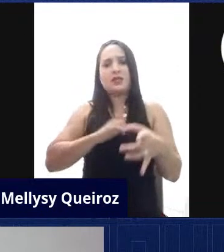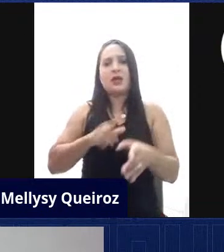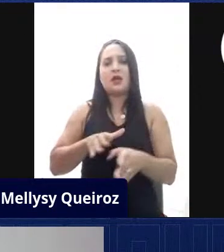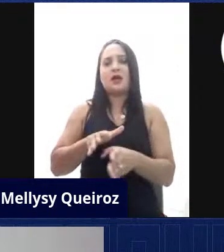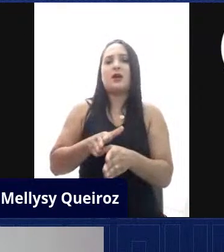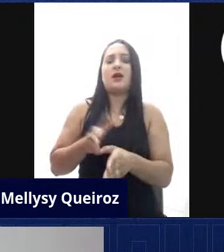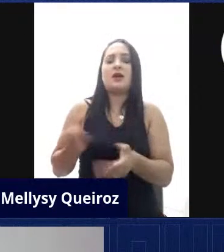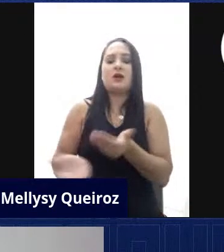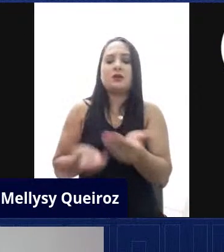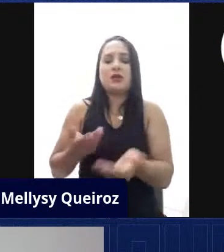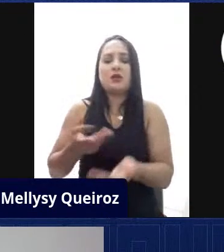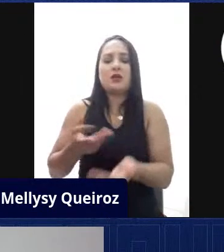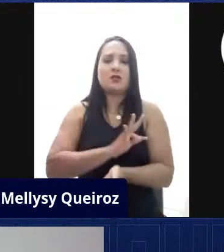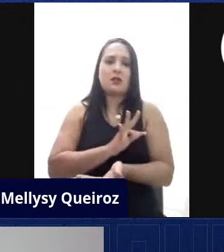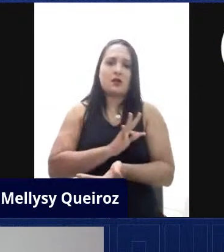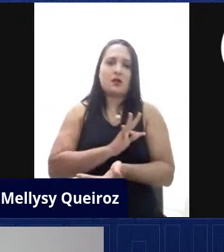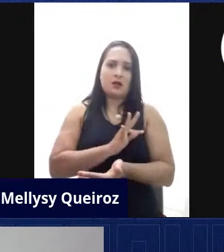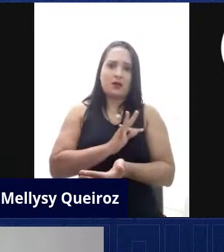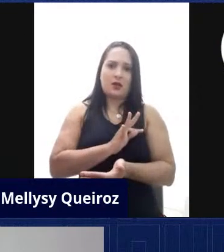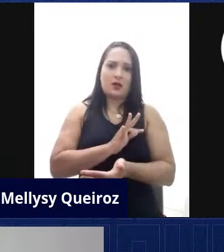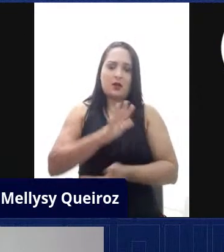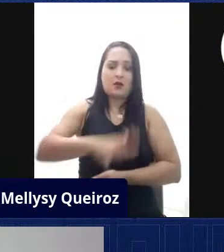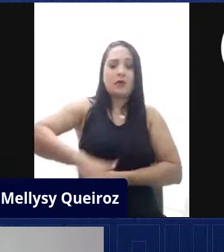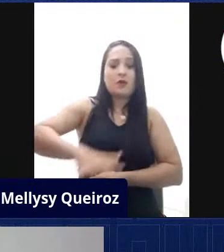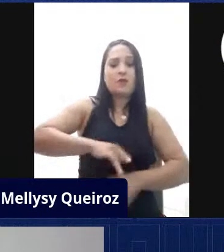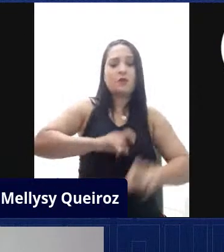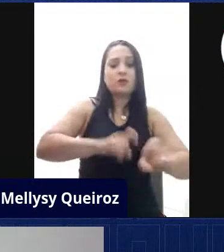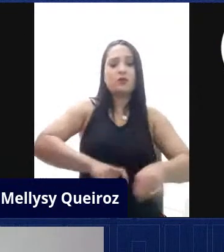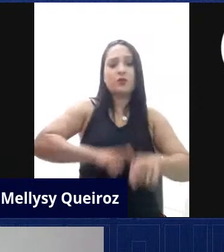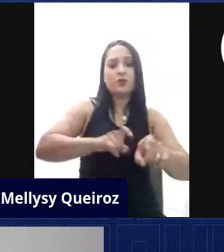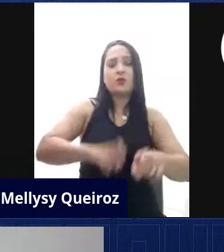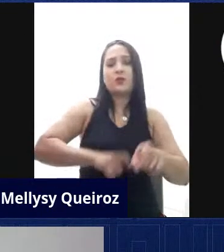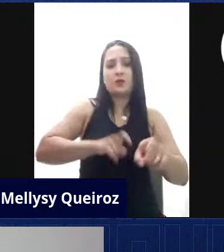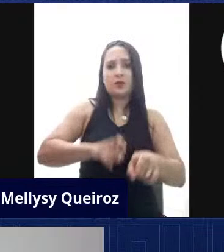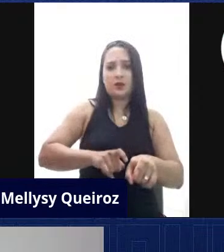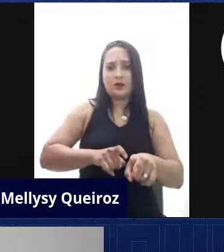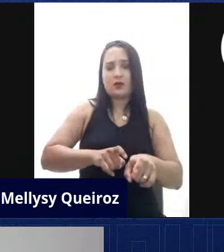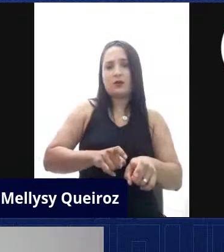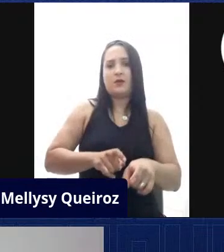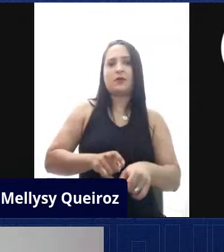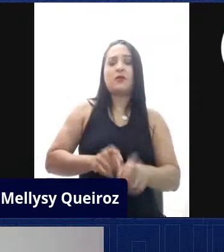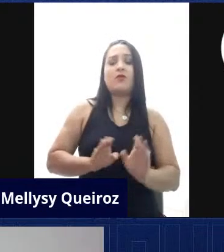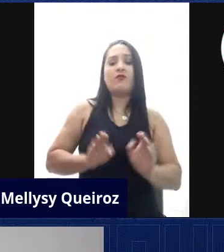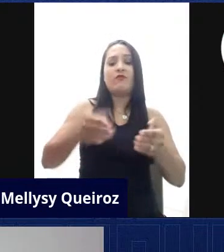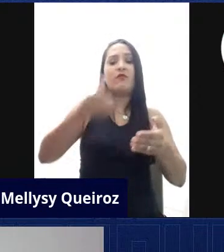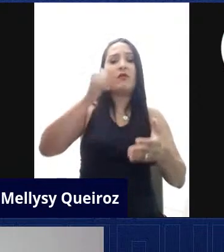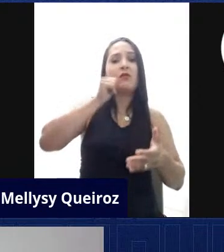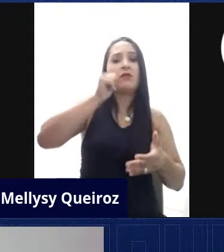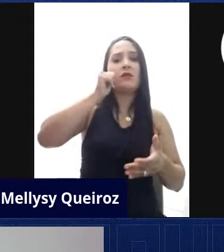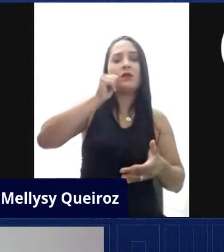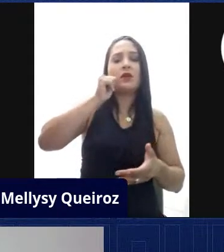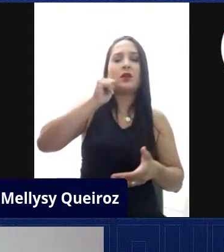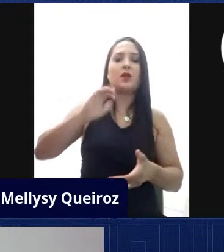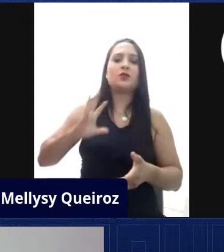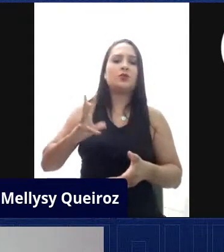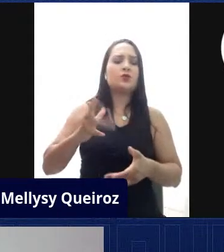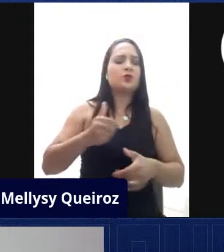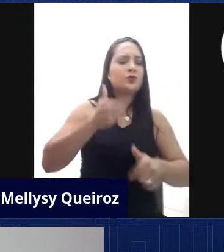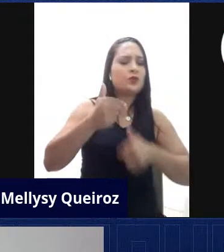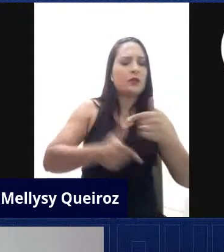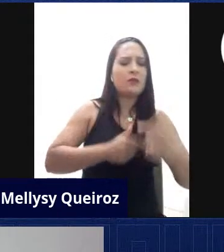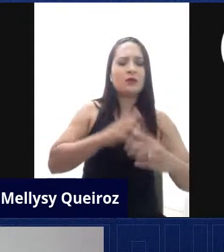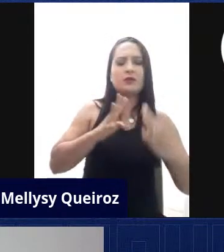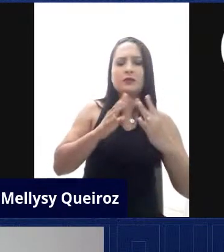para as mulheres. Então, com todo o envolvimento institucional, com todo o envolvimento de muitas